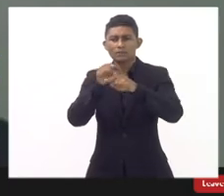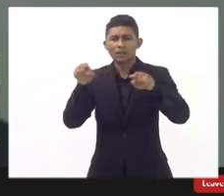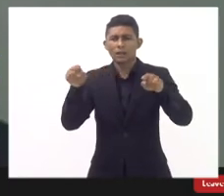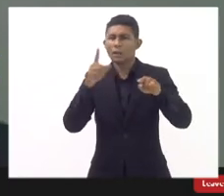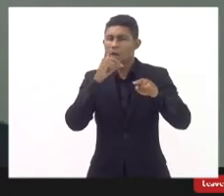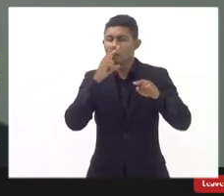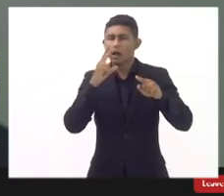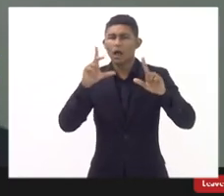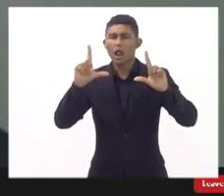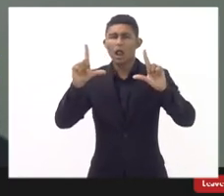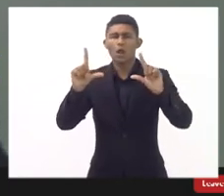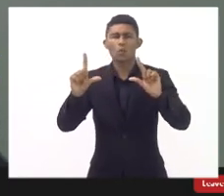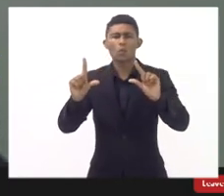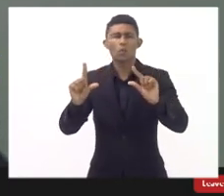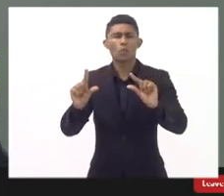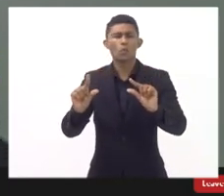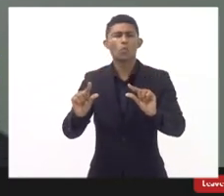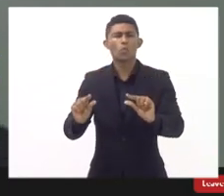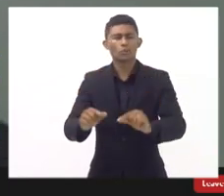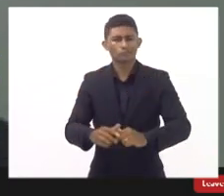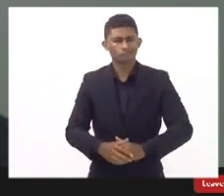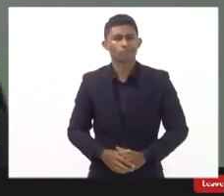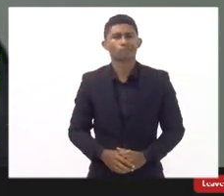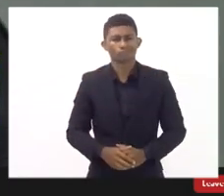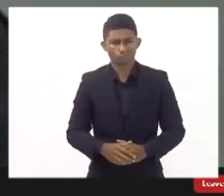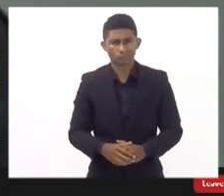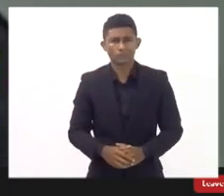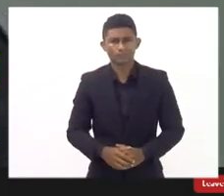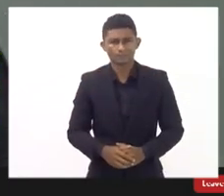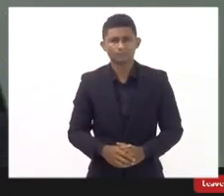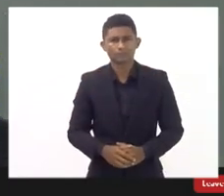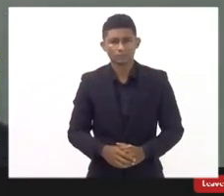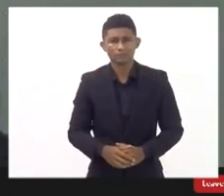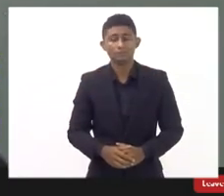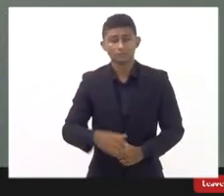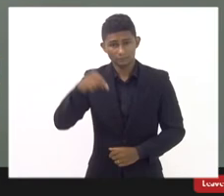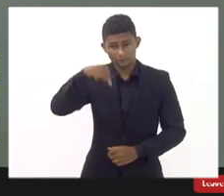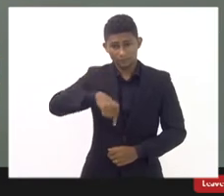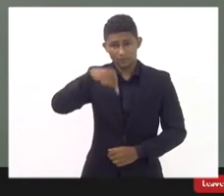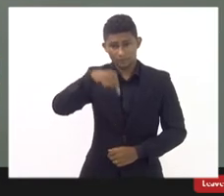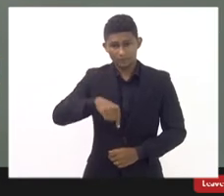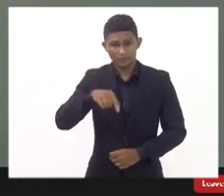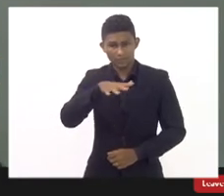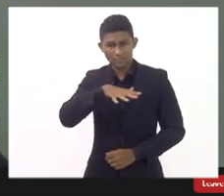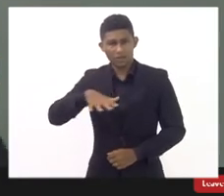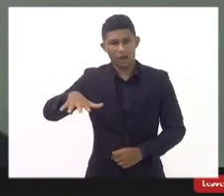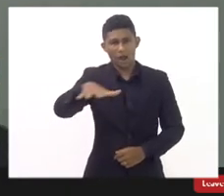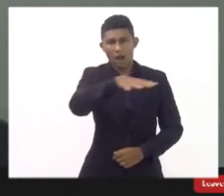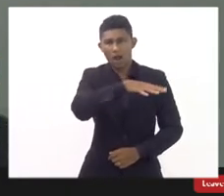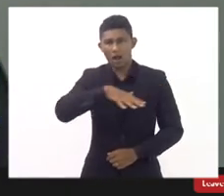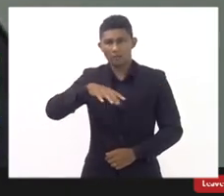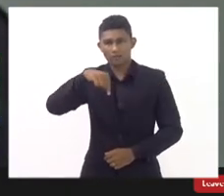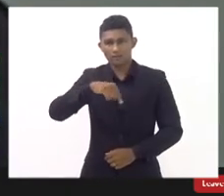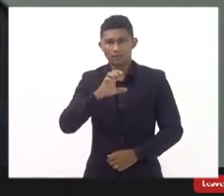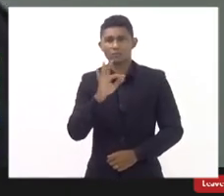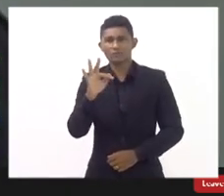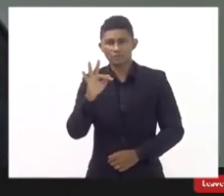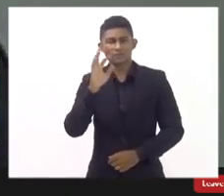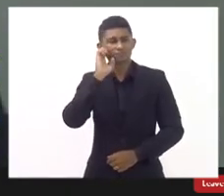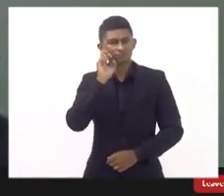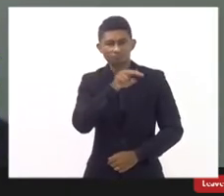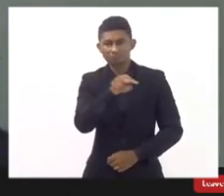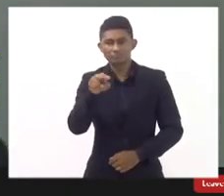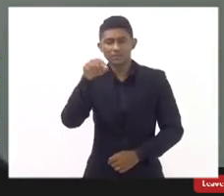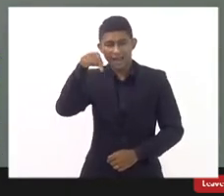das linhas que fazem o transporte, né, e isso daqui é muito evidente na região dos Lagos, que é uma das passagens mais caras